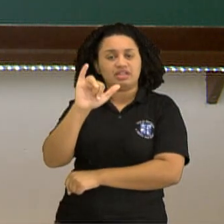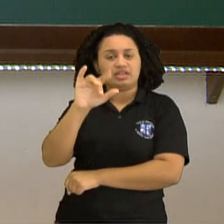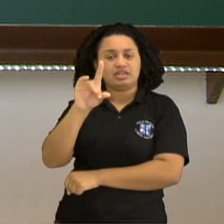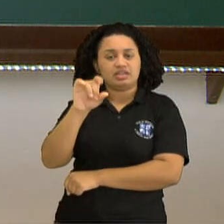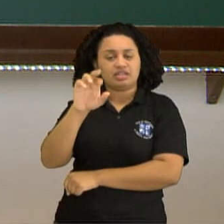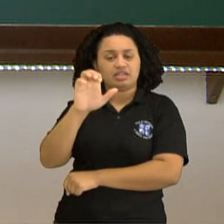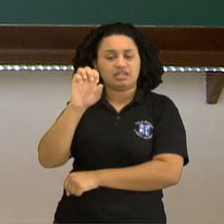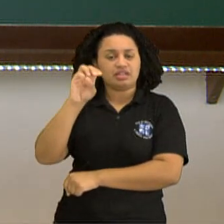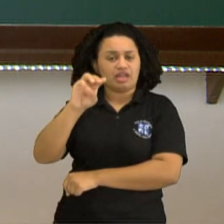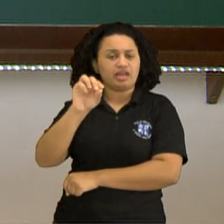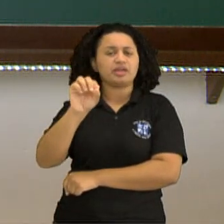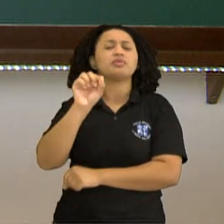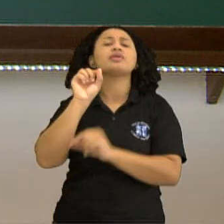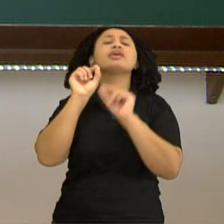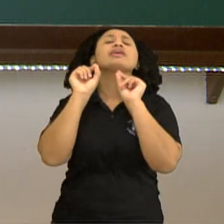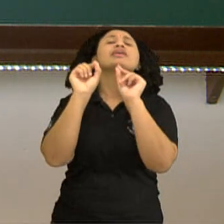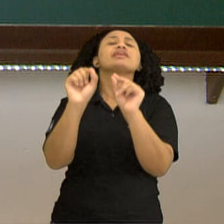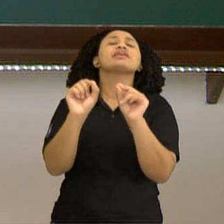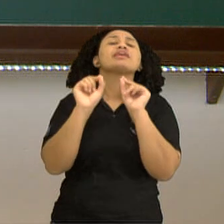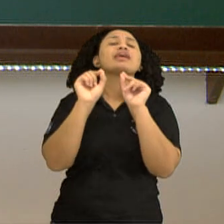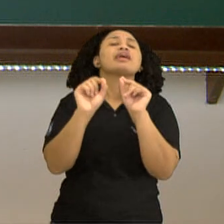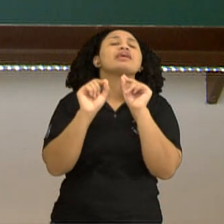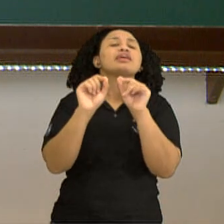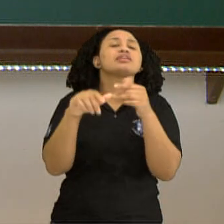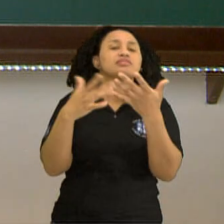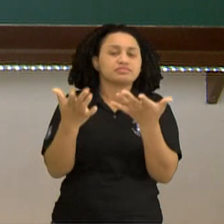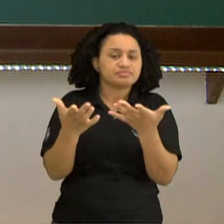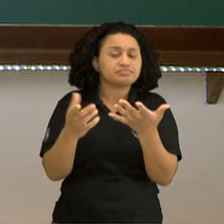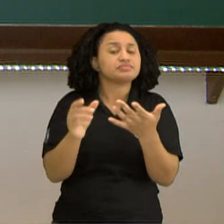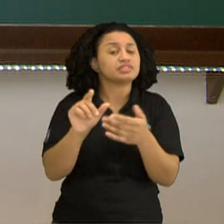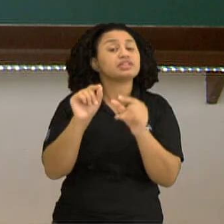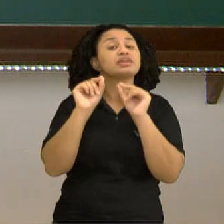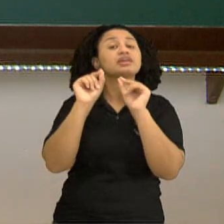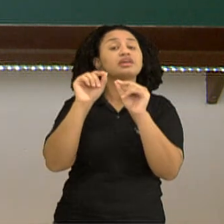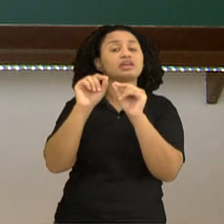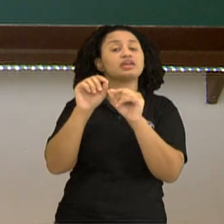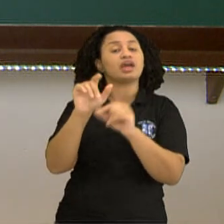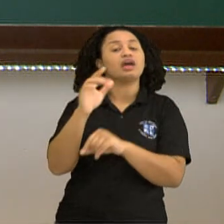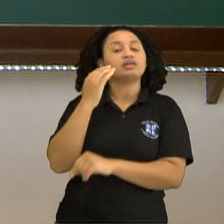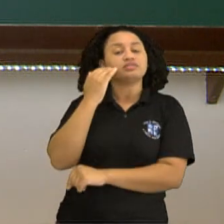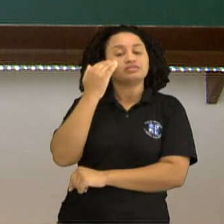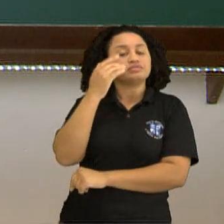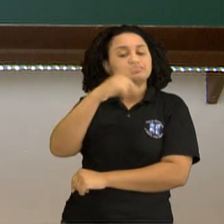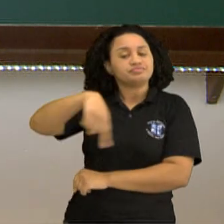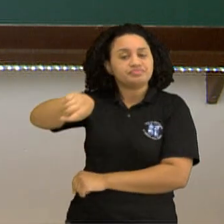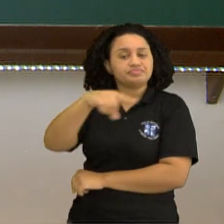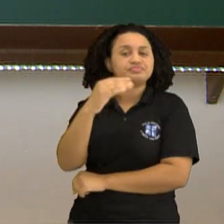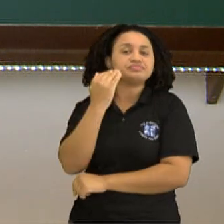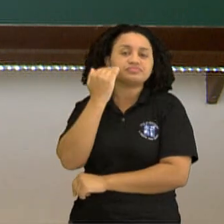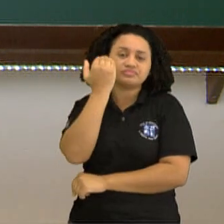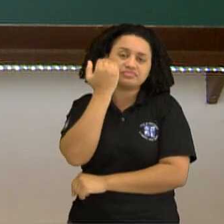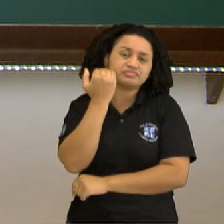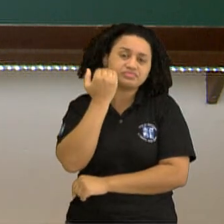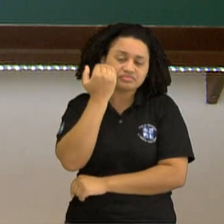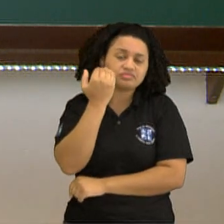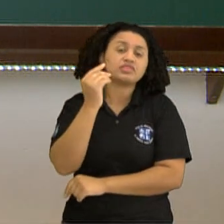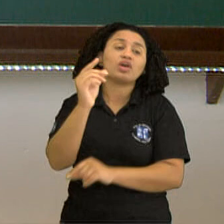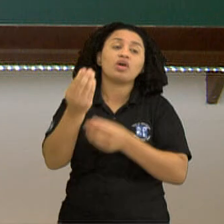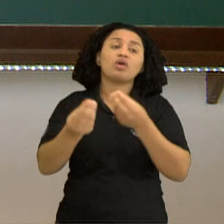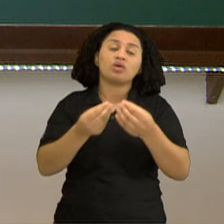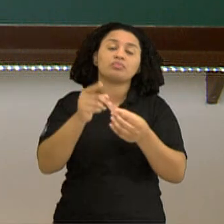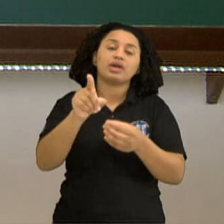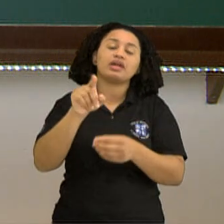questionar, quem lidera? Quem lidera aqui são os adolescentes. E os adolescentes funcionam